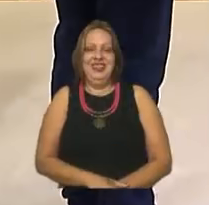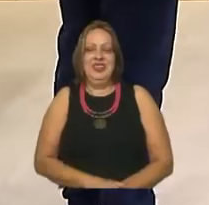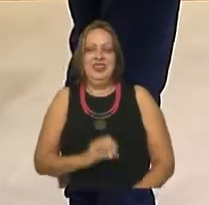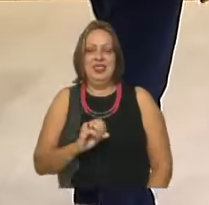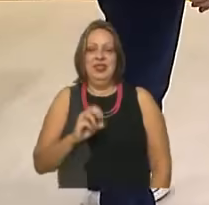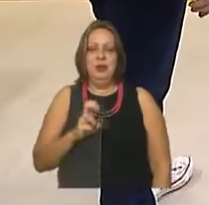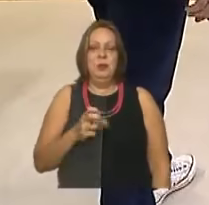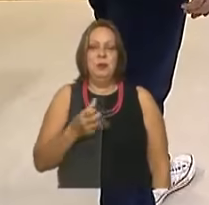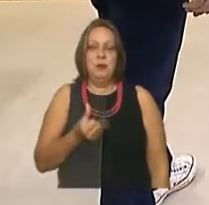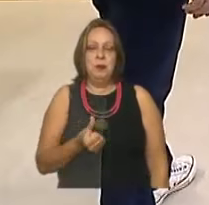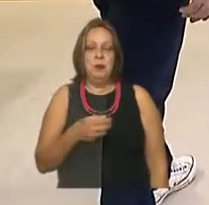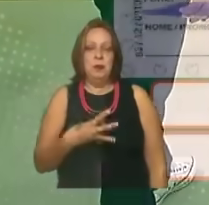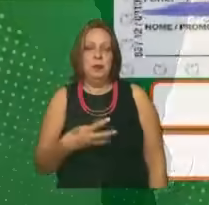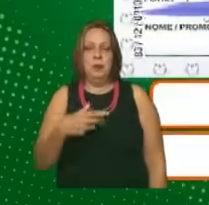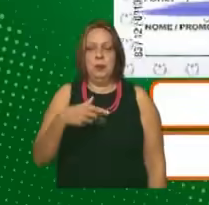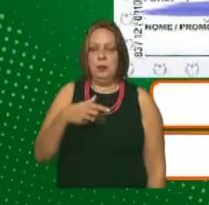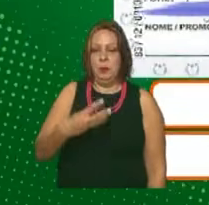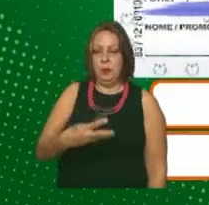título